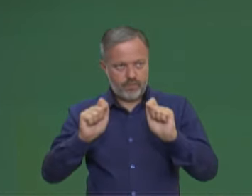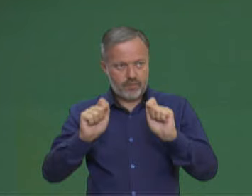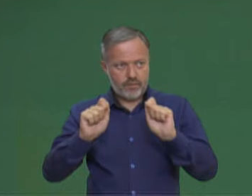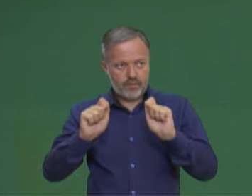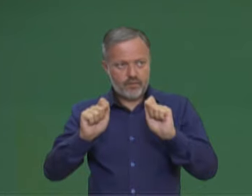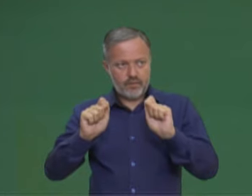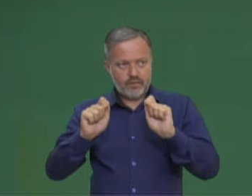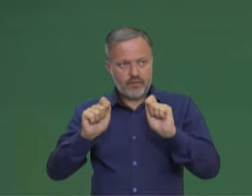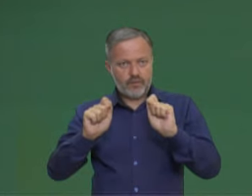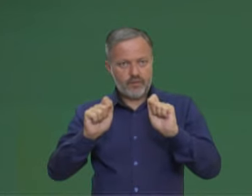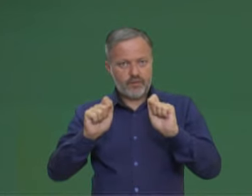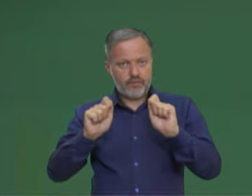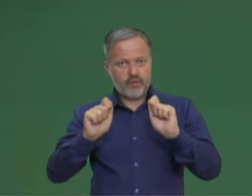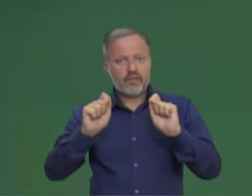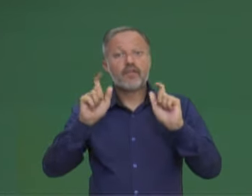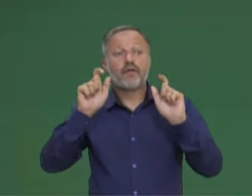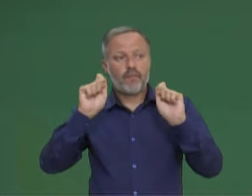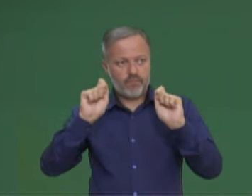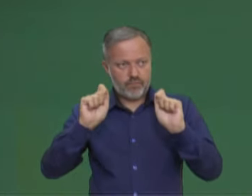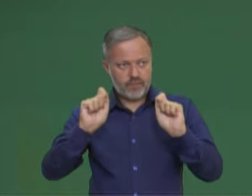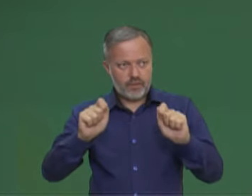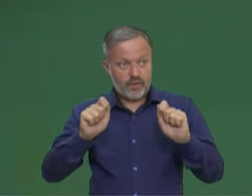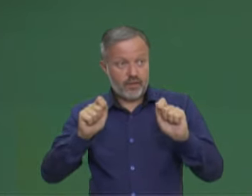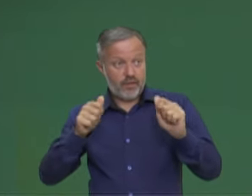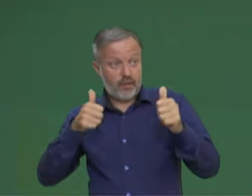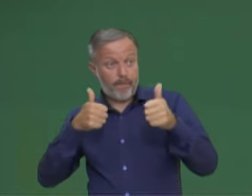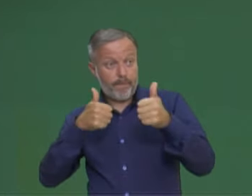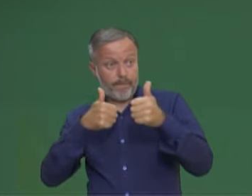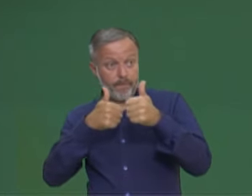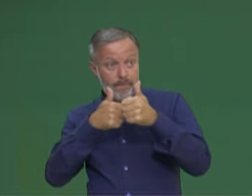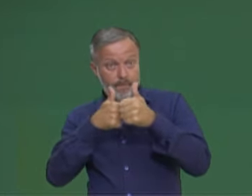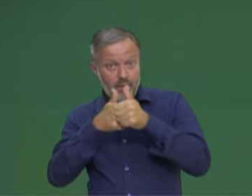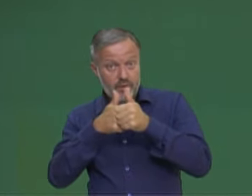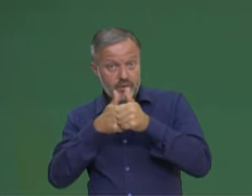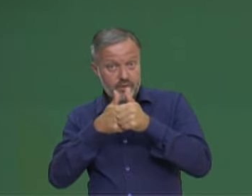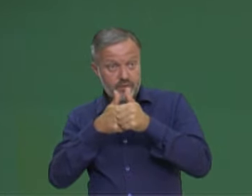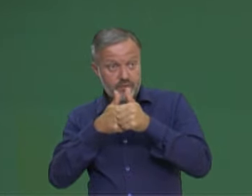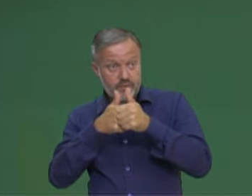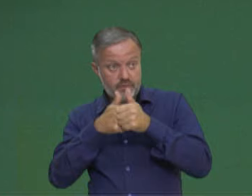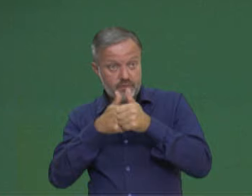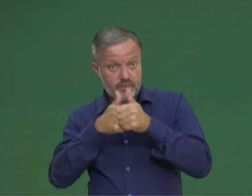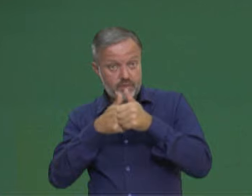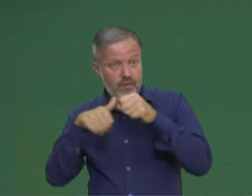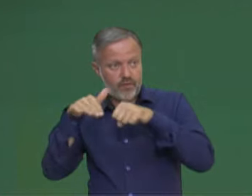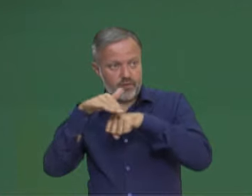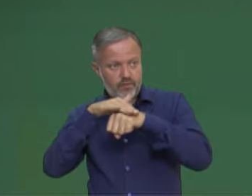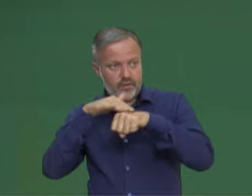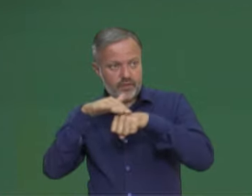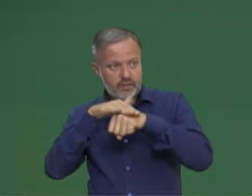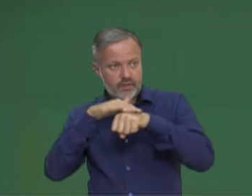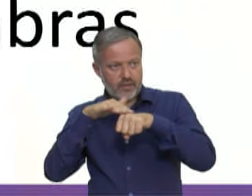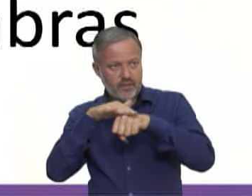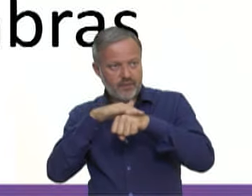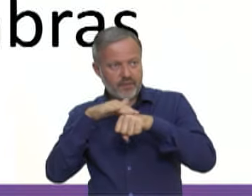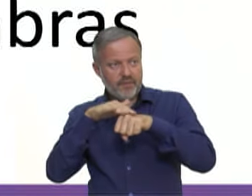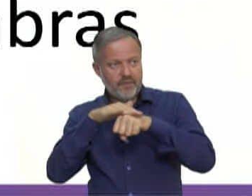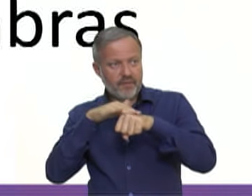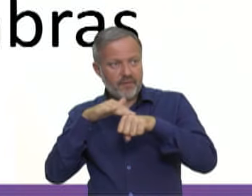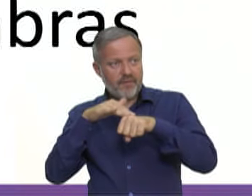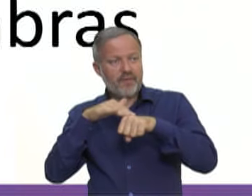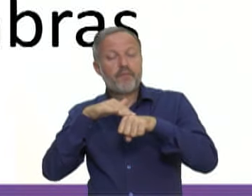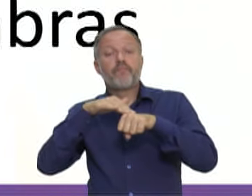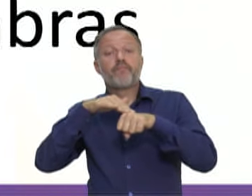para ser cercano, ou seja, ser próximo, é porque eu tenho uma intimidade, eu conheço. Mas não necessariamente. Quando a